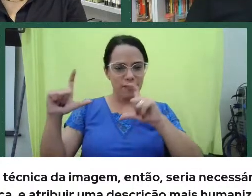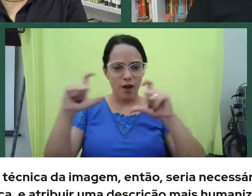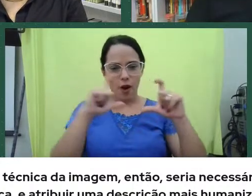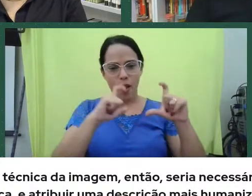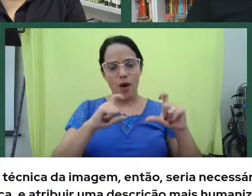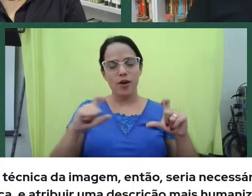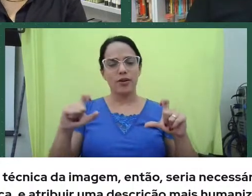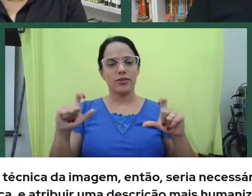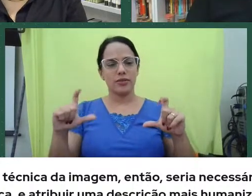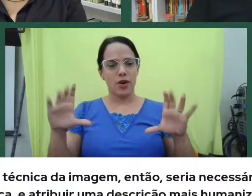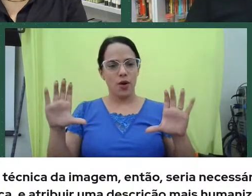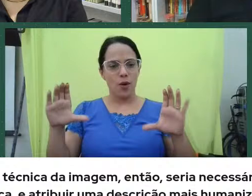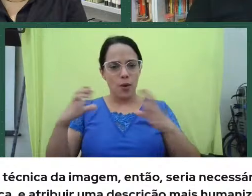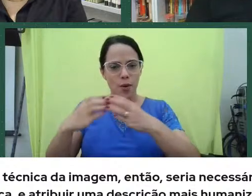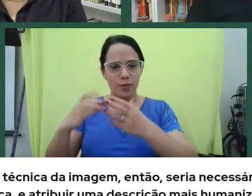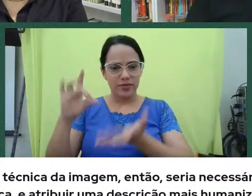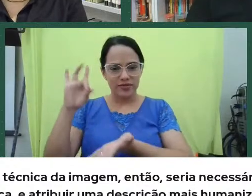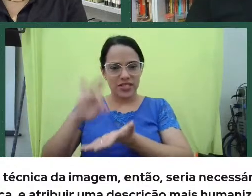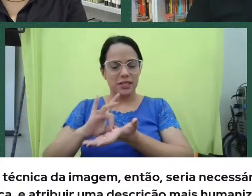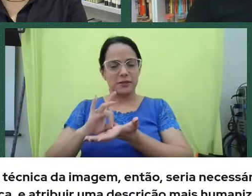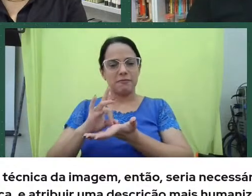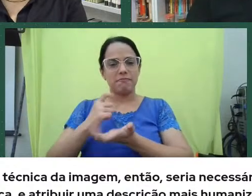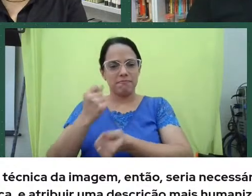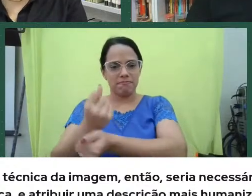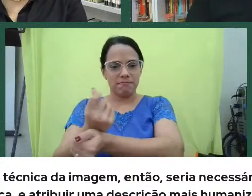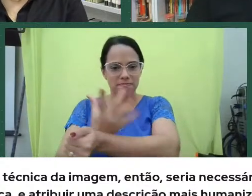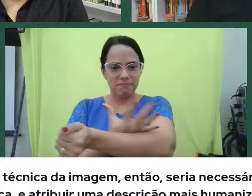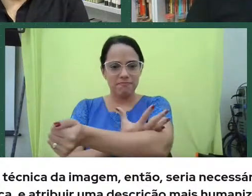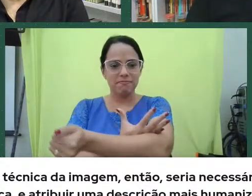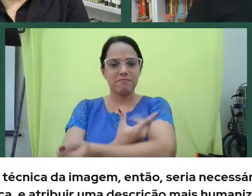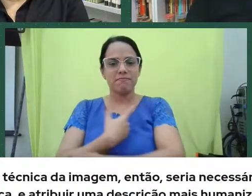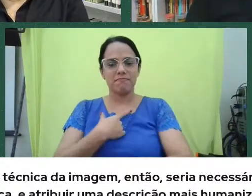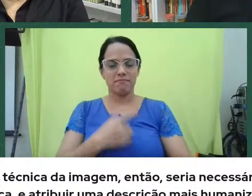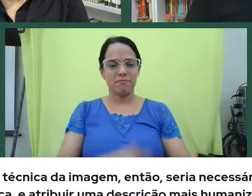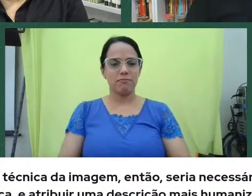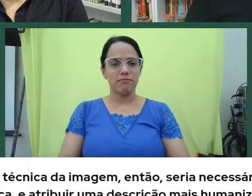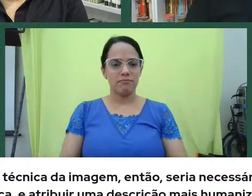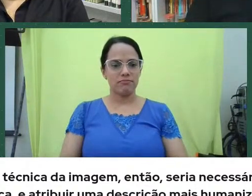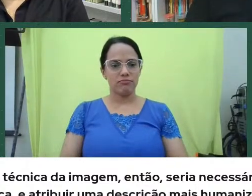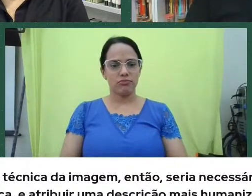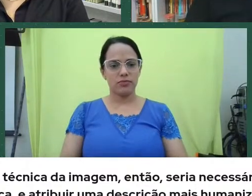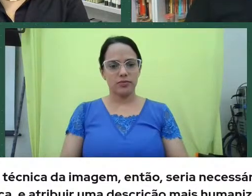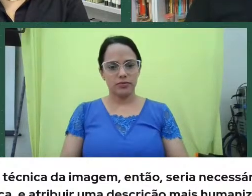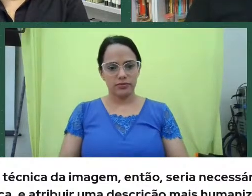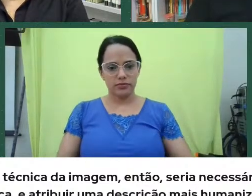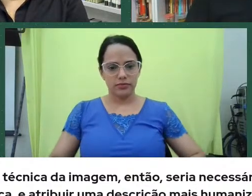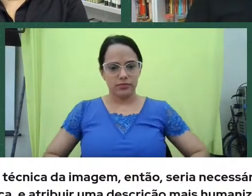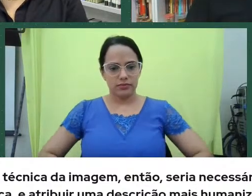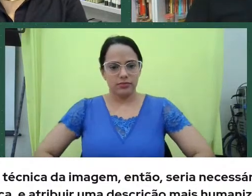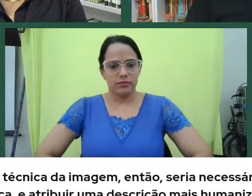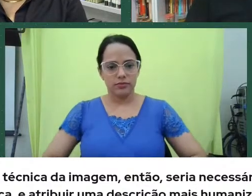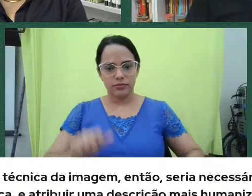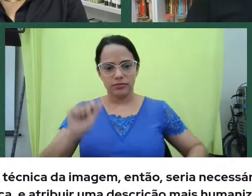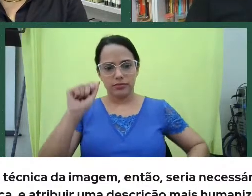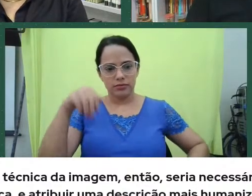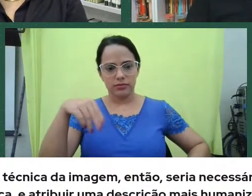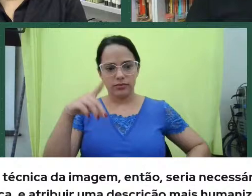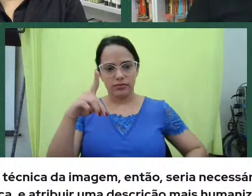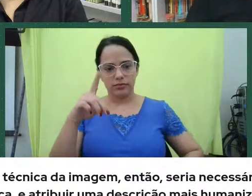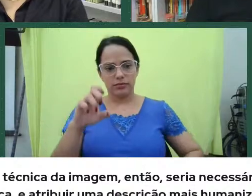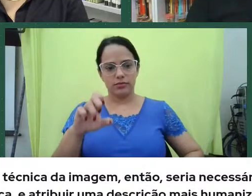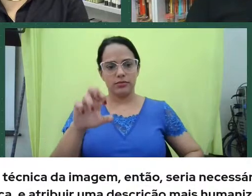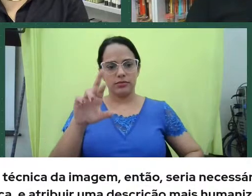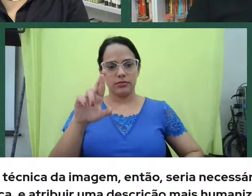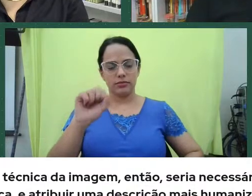da Verdade, que ela está muito emocionada, ela é uma pessoa emocionada. É, o Anderson Duarte, muito